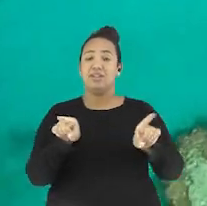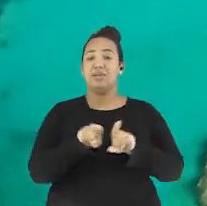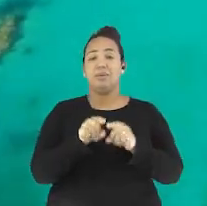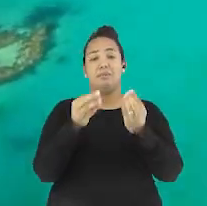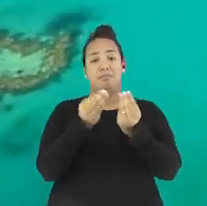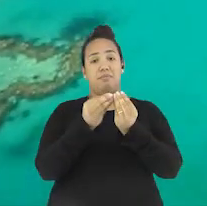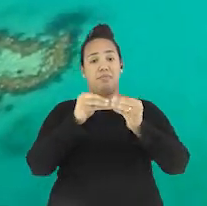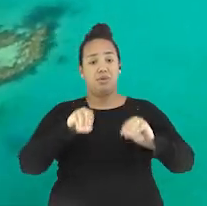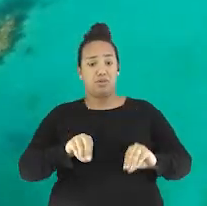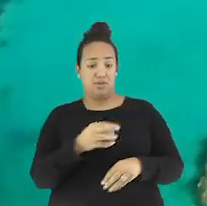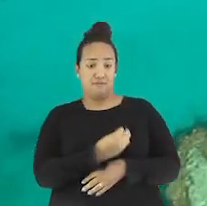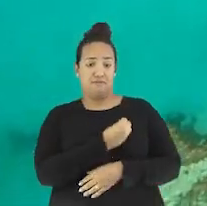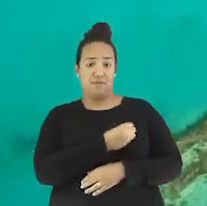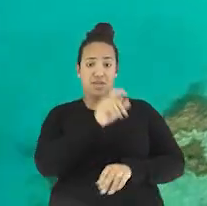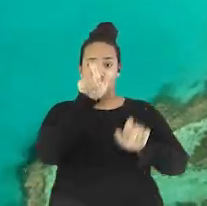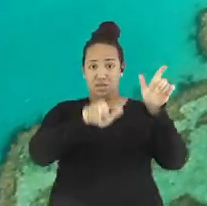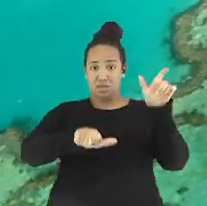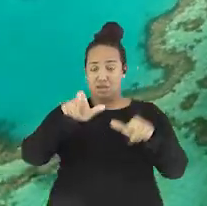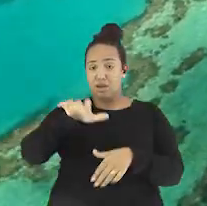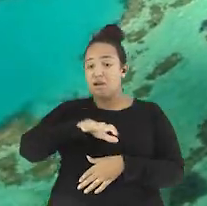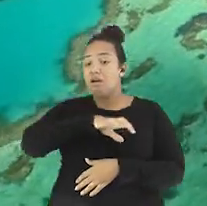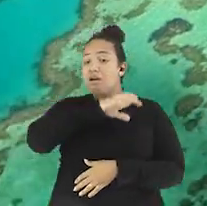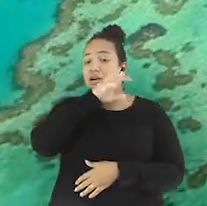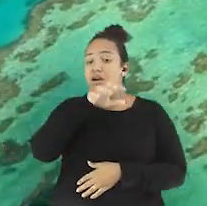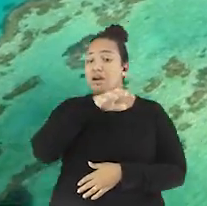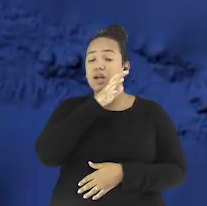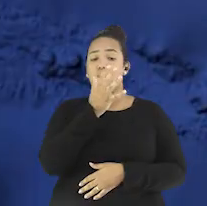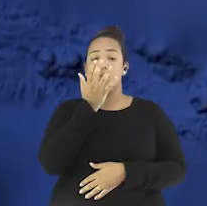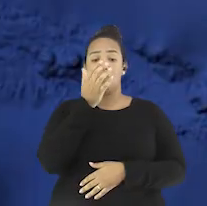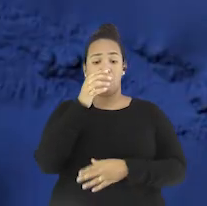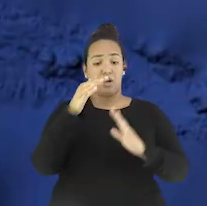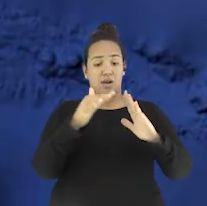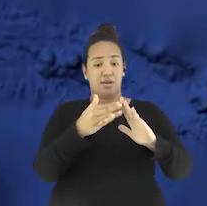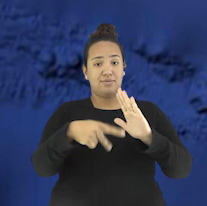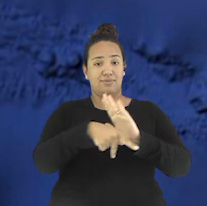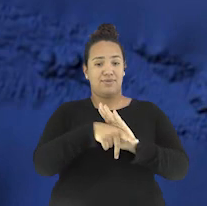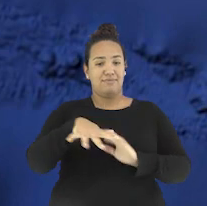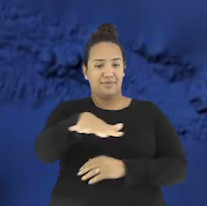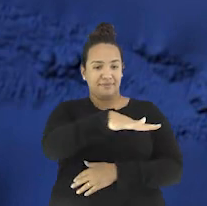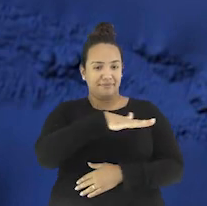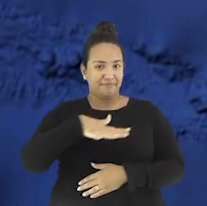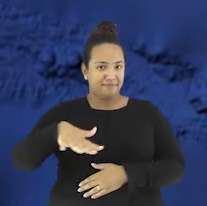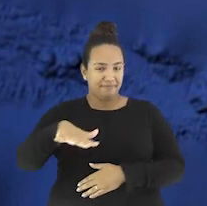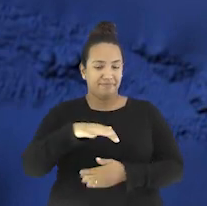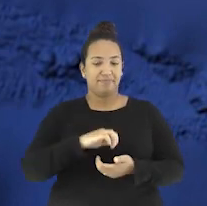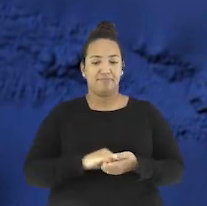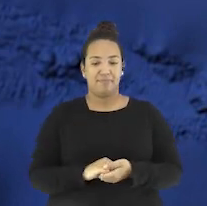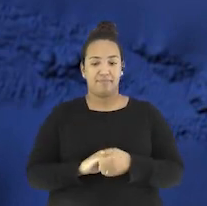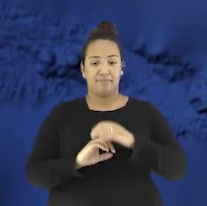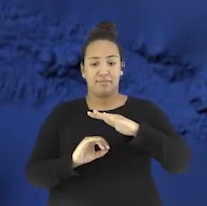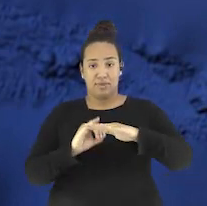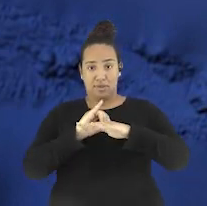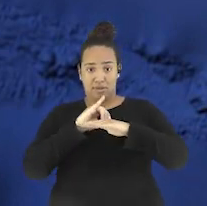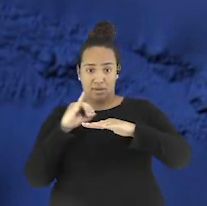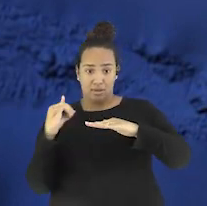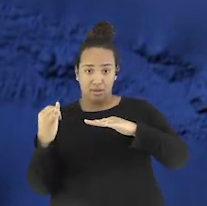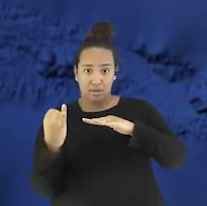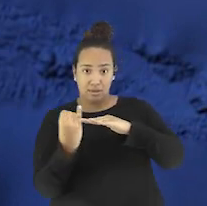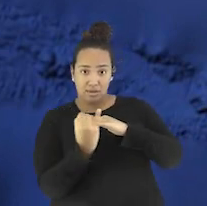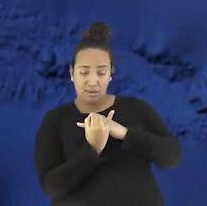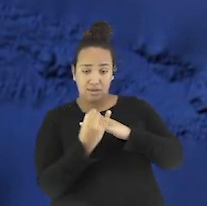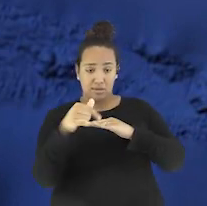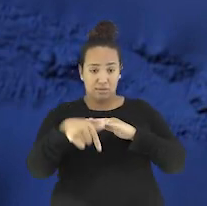vida dos seres animais que se alimentam e moram nesses corais. As menores ilhas do continente, que estão no conjunto de ilhas